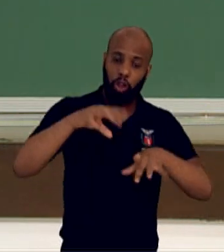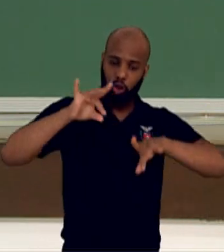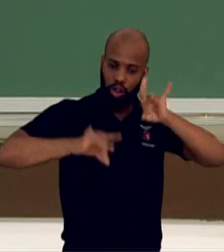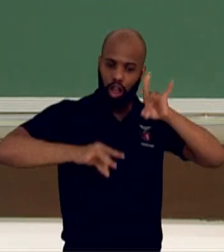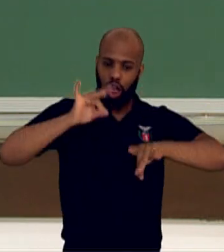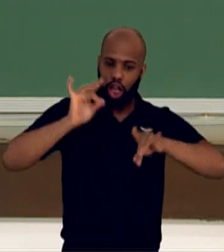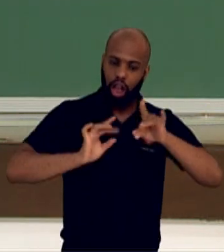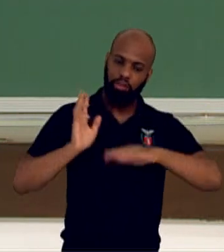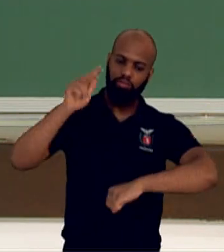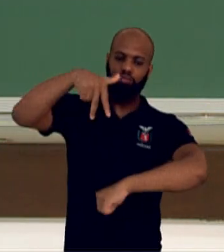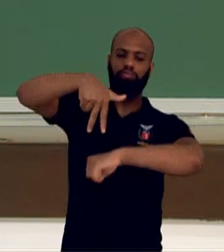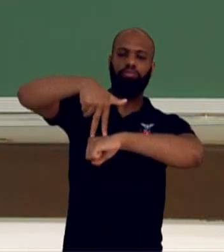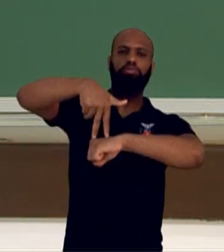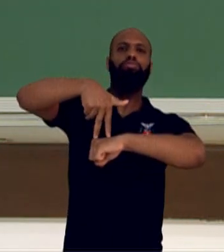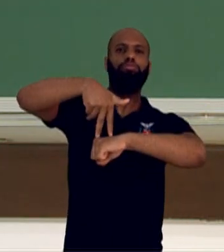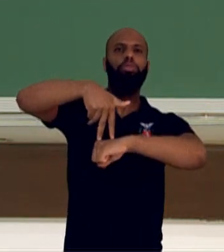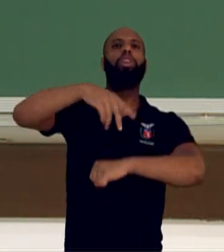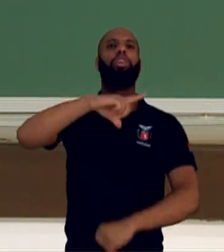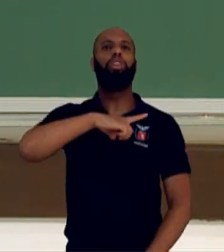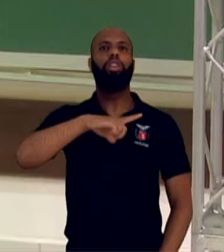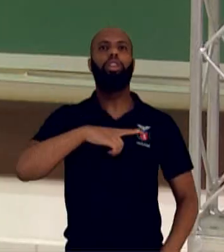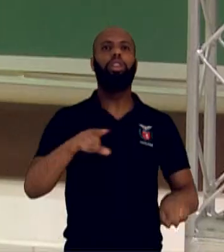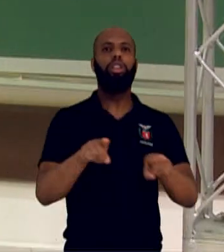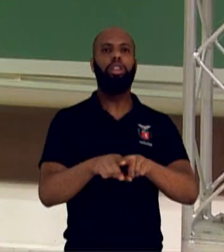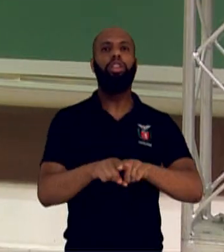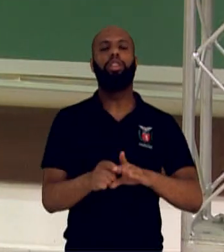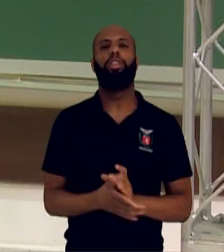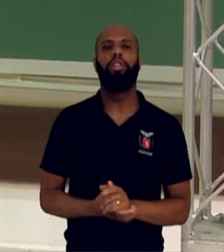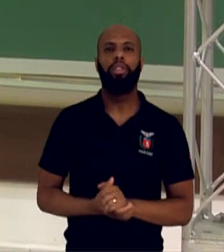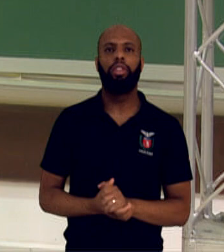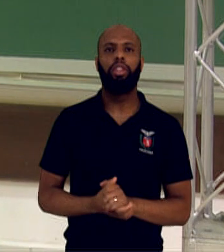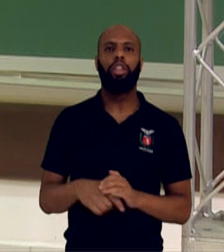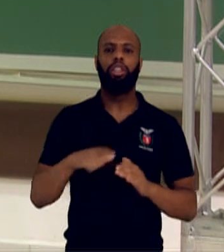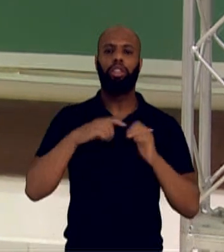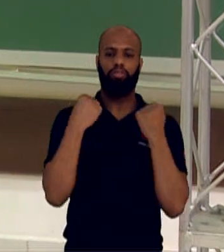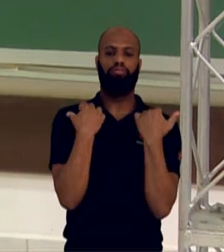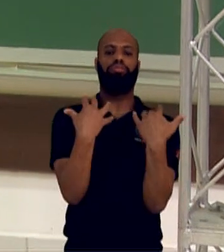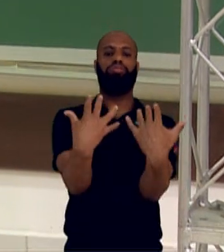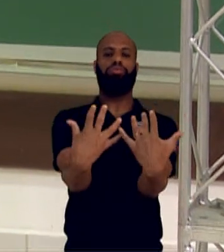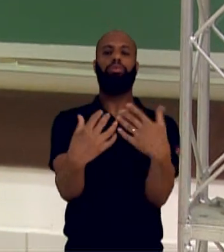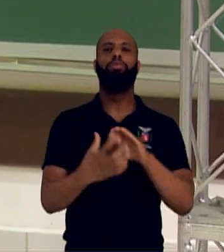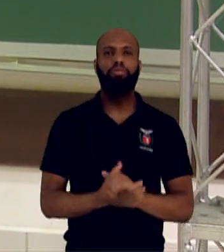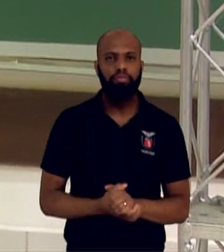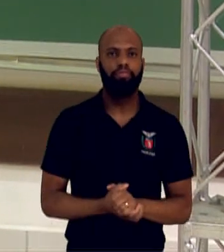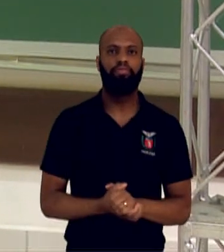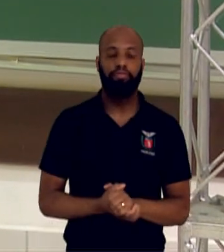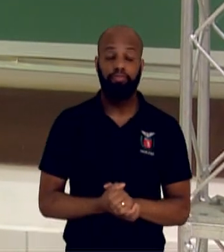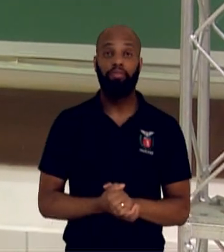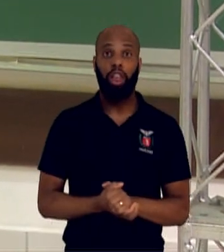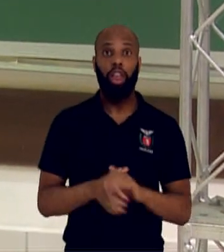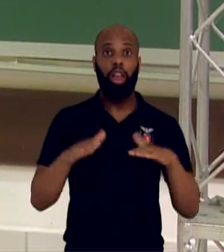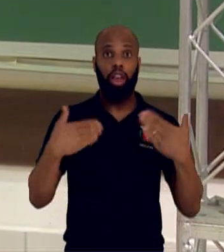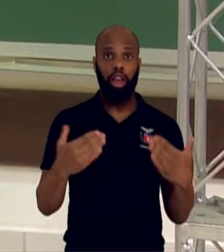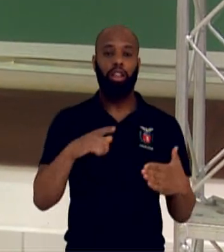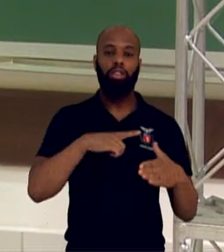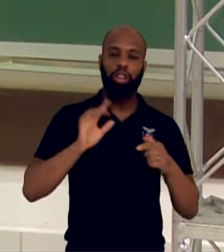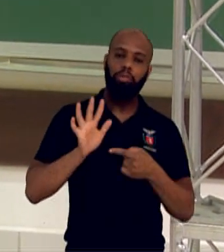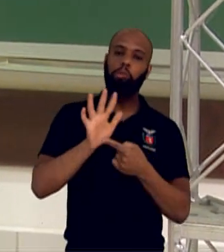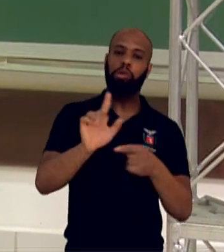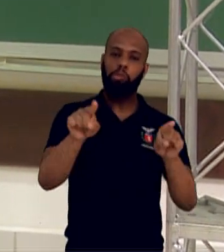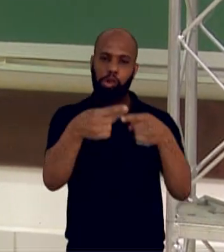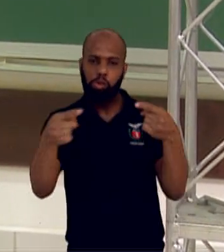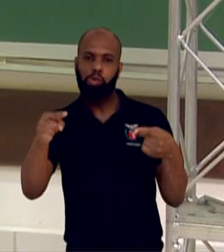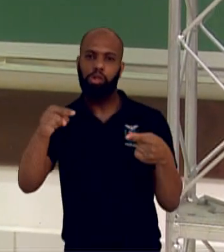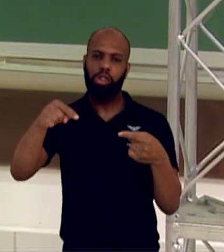teatro, no palco, onde tinha a plateia toda, né? Então, as apresentações de música,